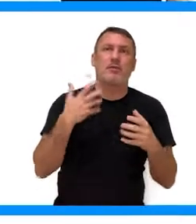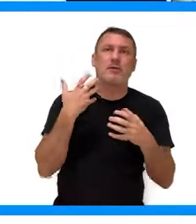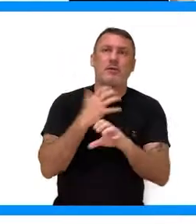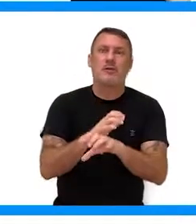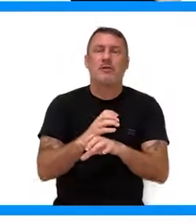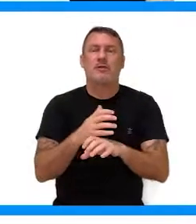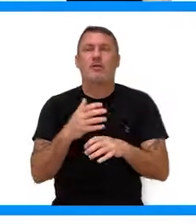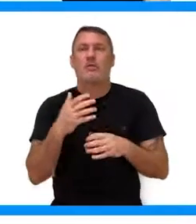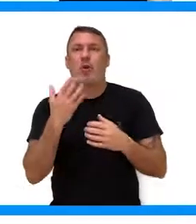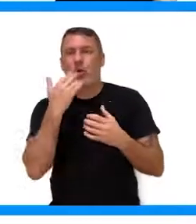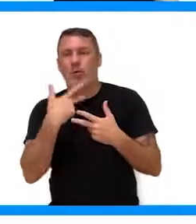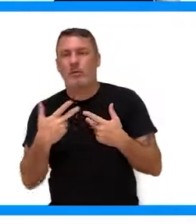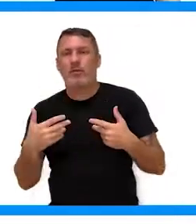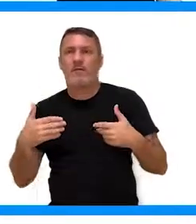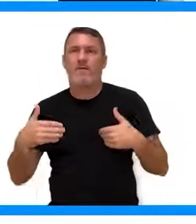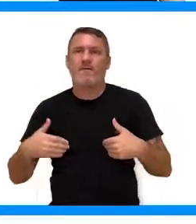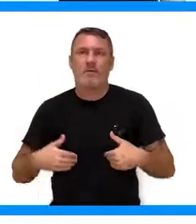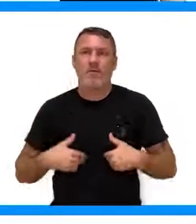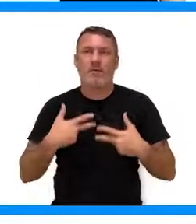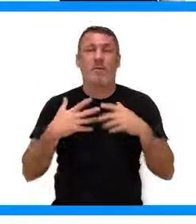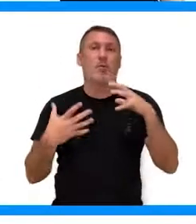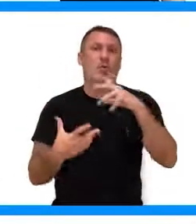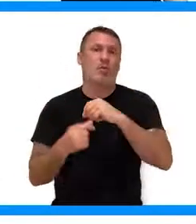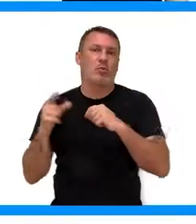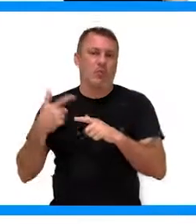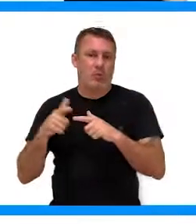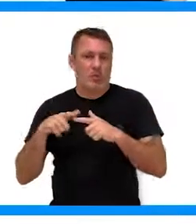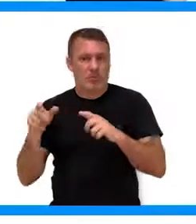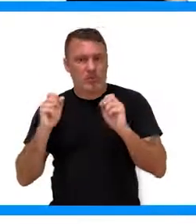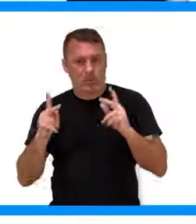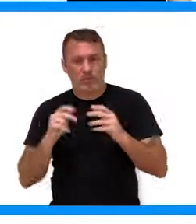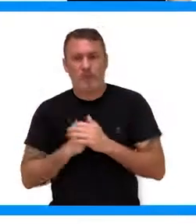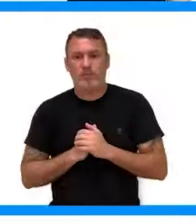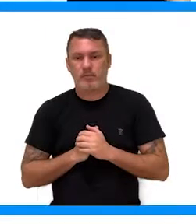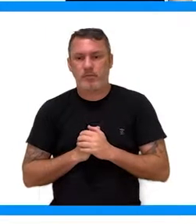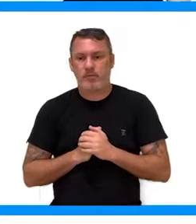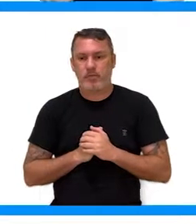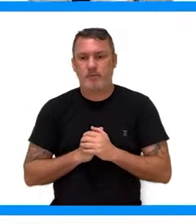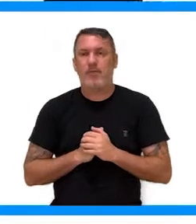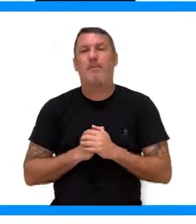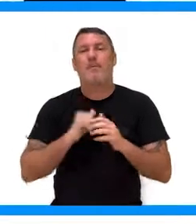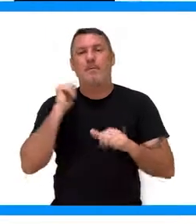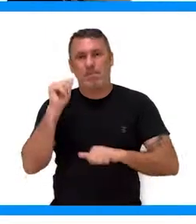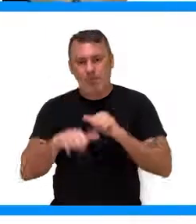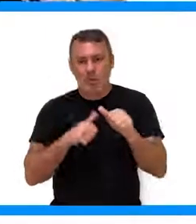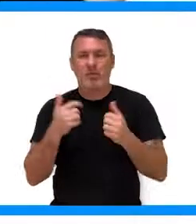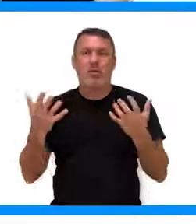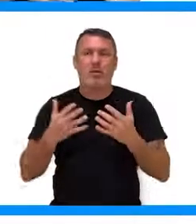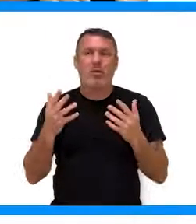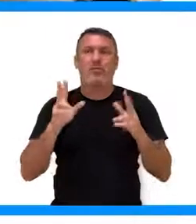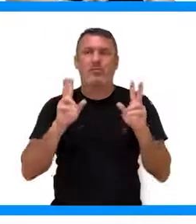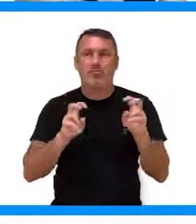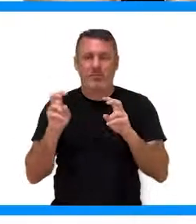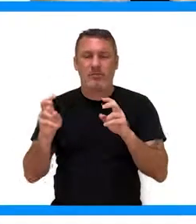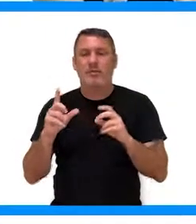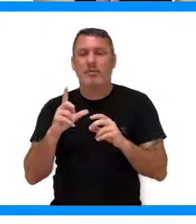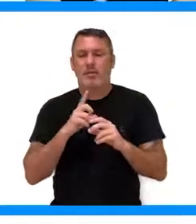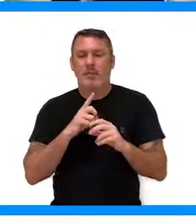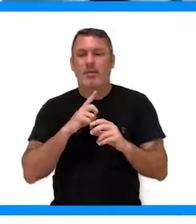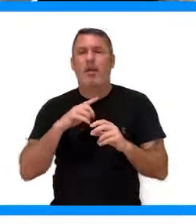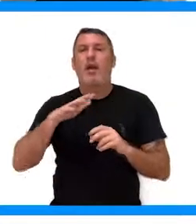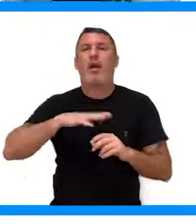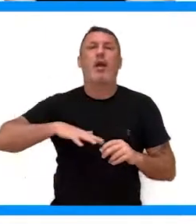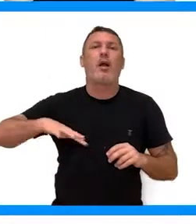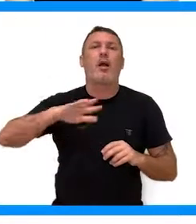escassez alimentícia em diversas partes do mundo. Tudo bem? Então, essas mudanças, essas transformações,